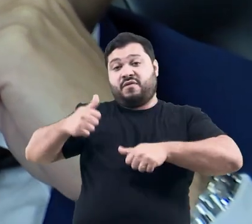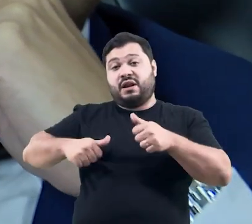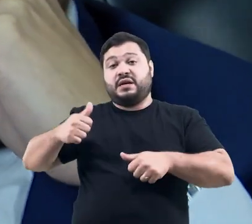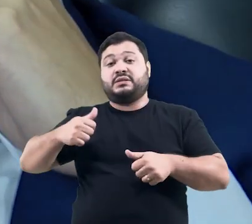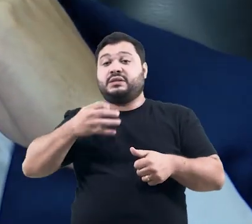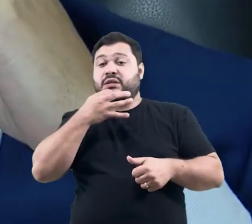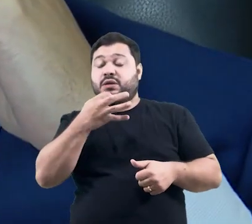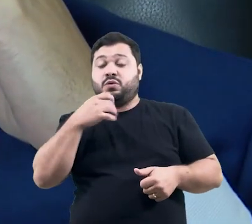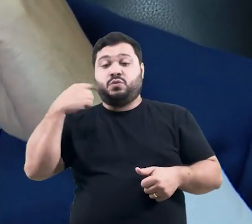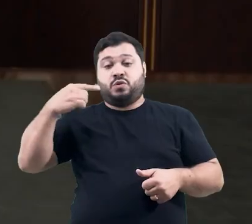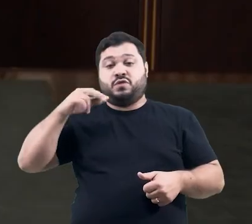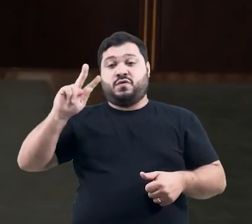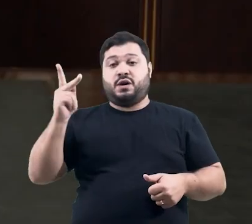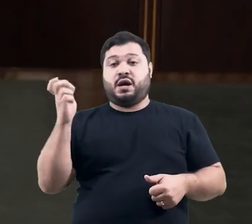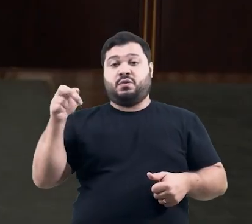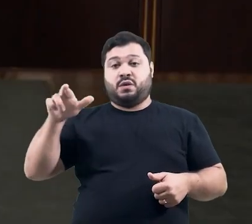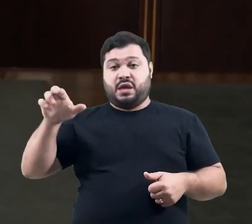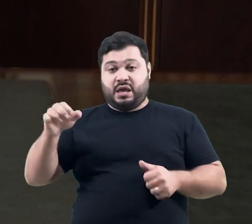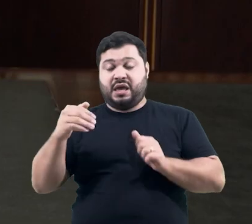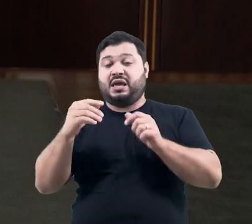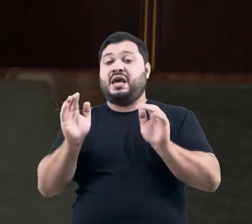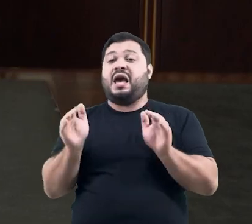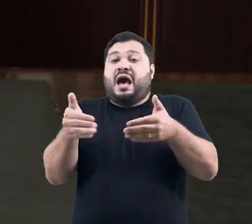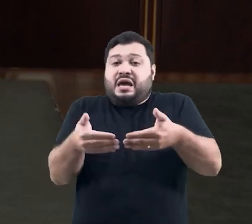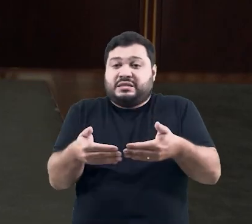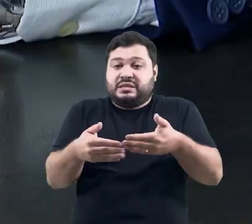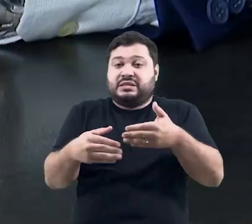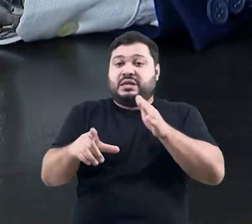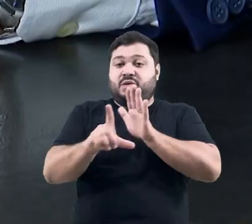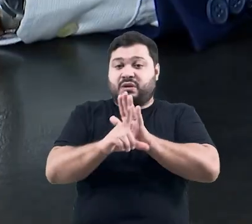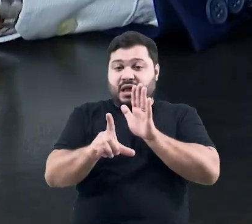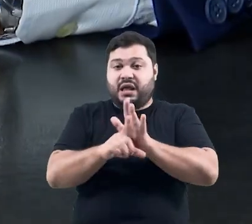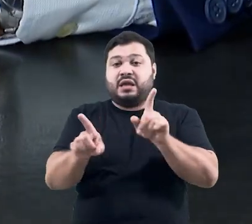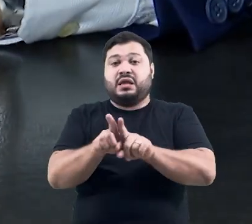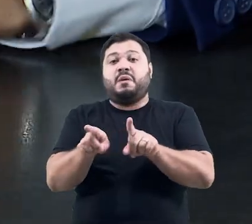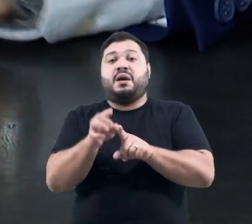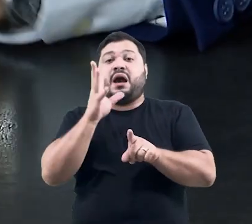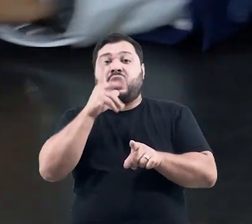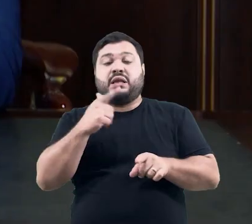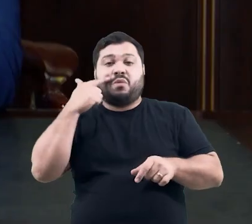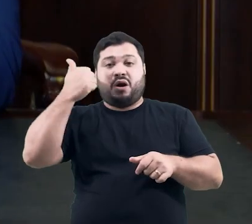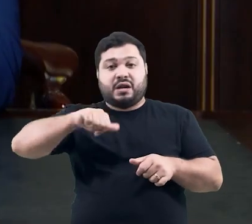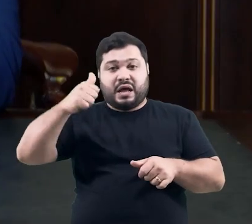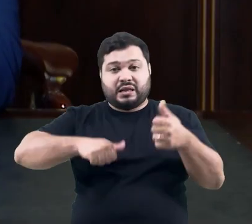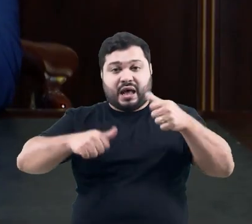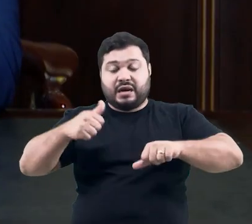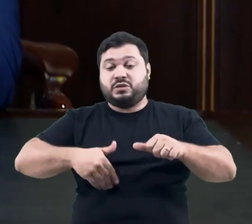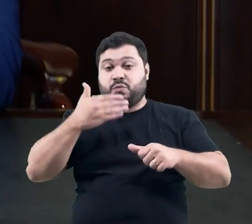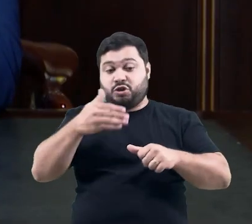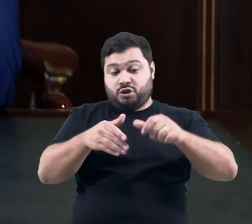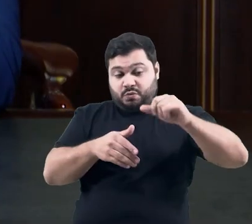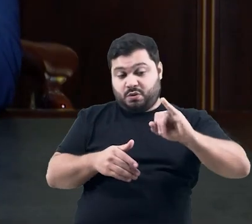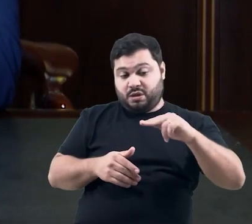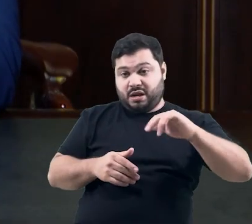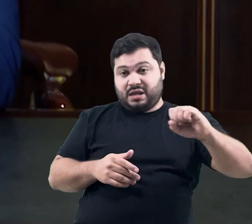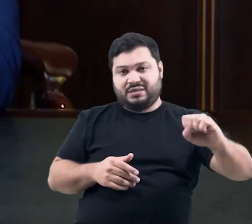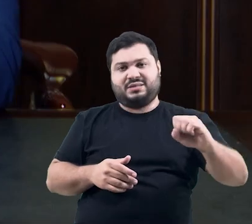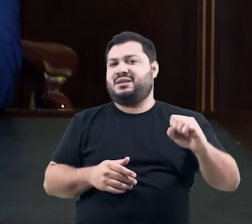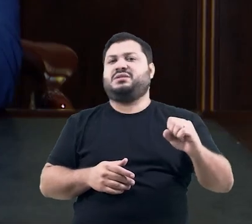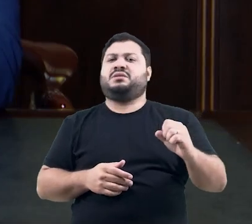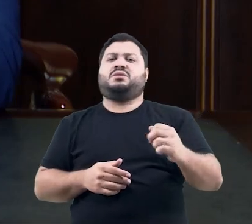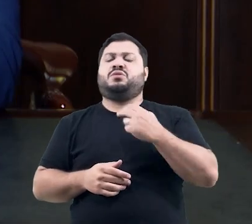do advogado Henrique Martins, as restrições impostas pela legislação e a demora na análise do pedido